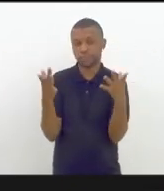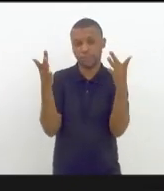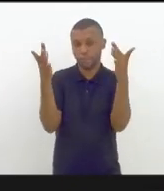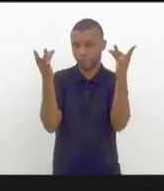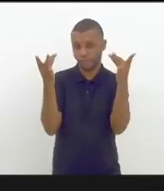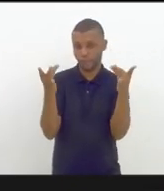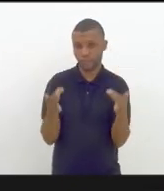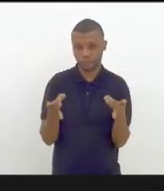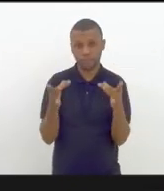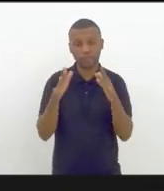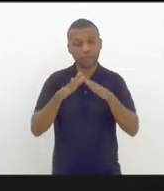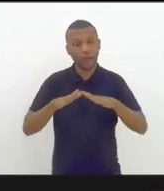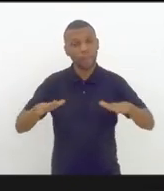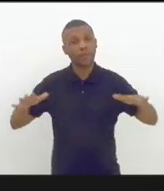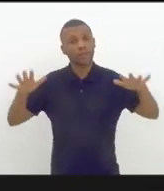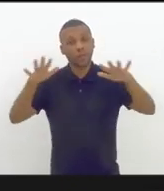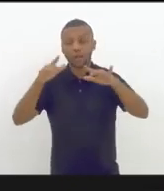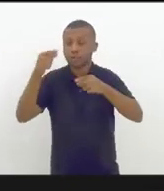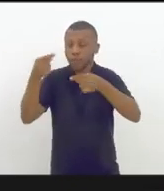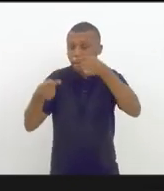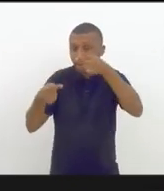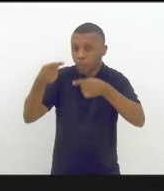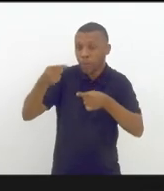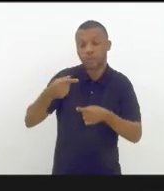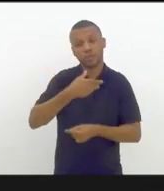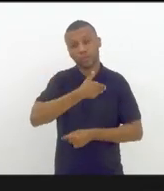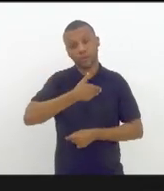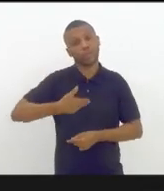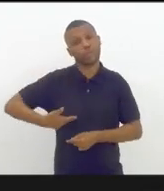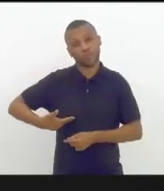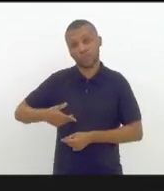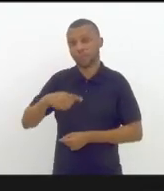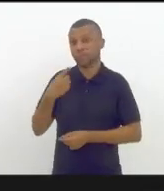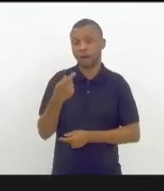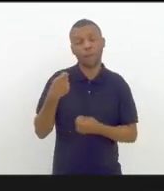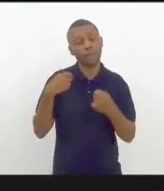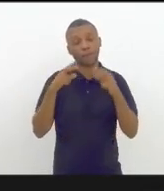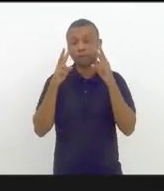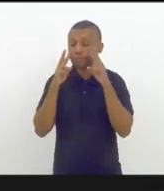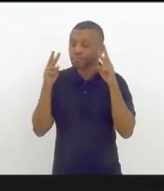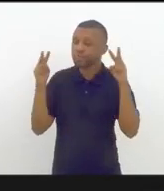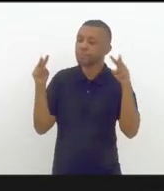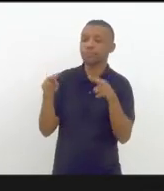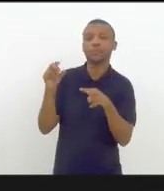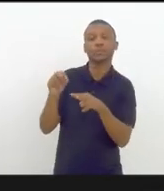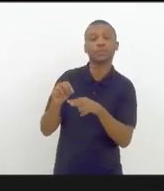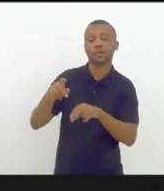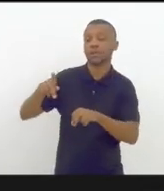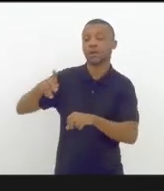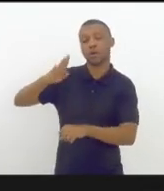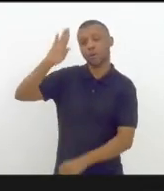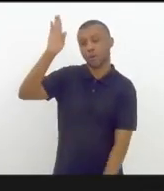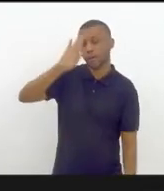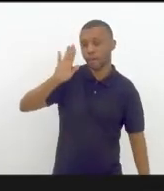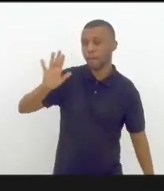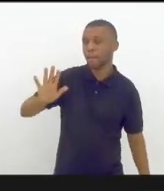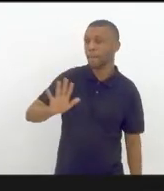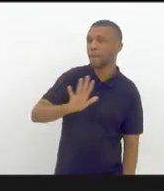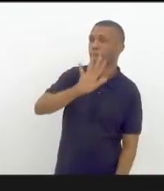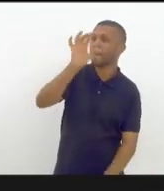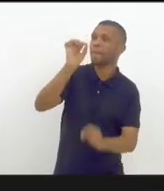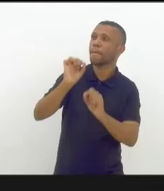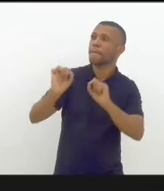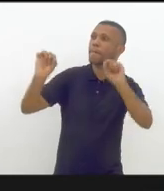mais abrangente, em se tratando de políticas públicas. Temos que considerar que o nosso país, ele não